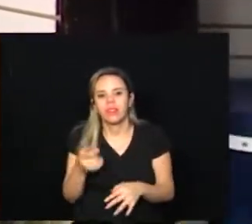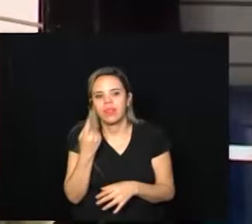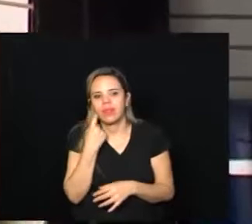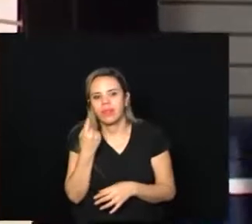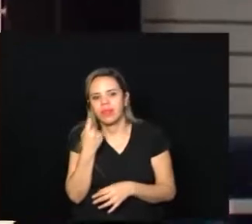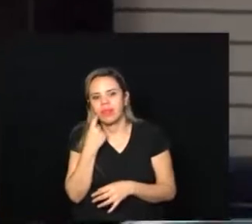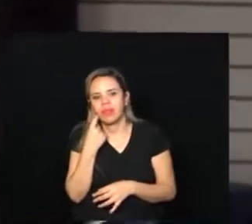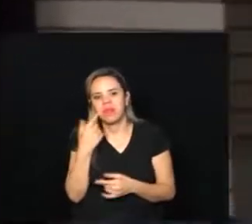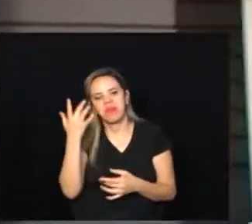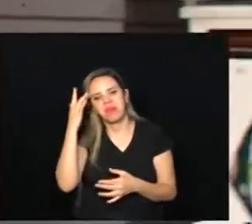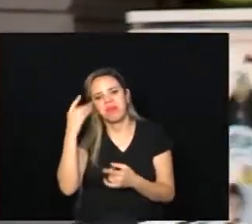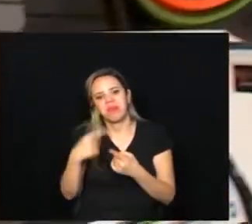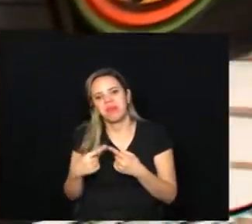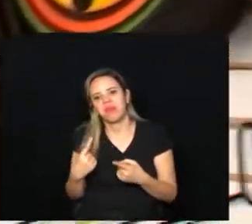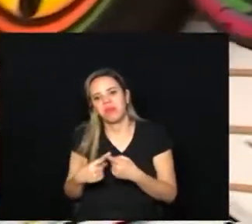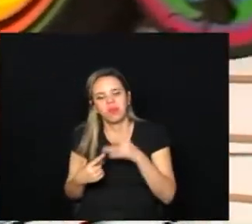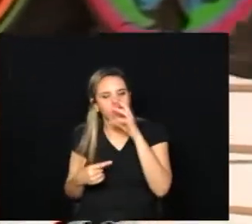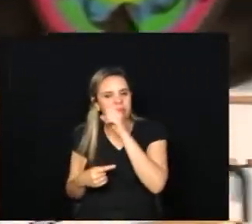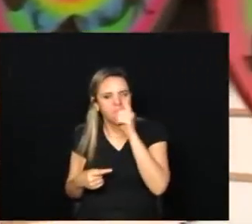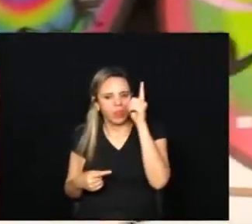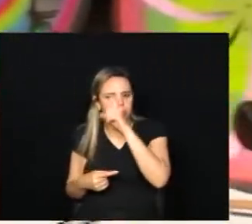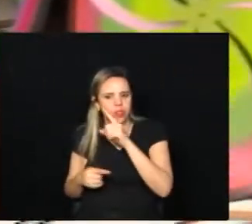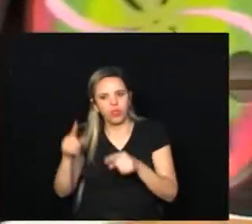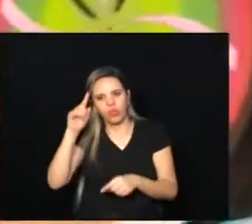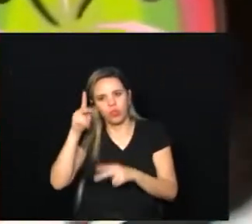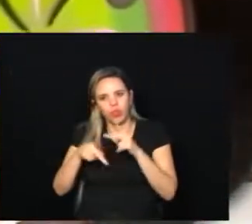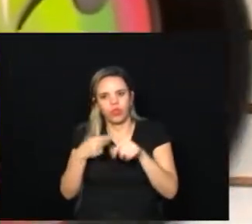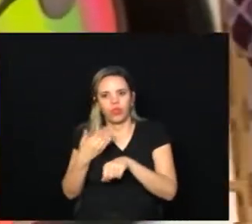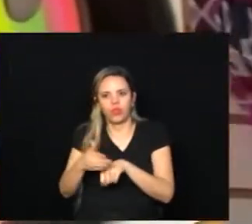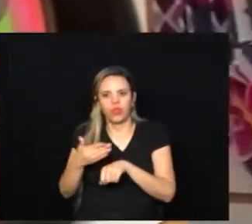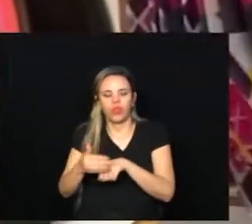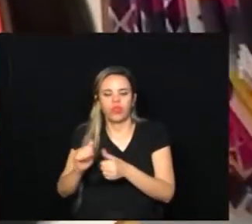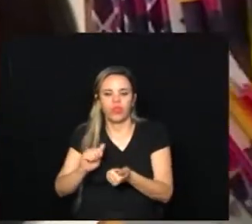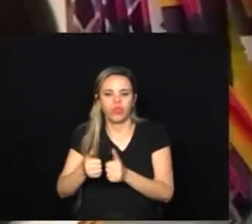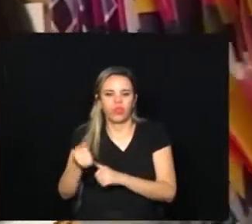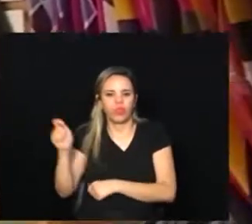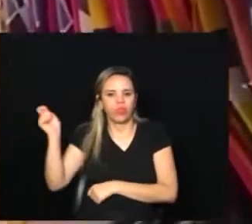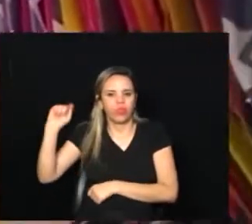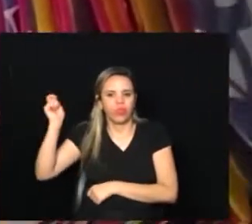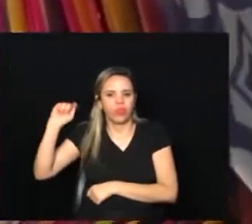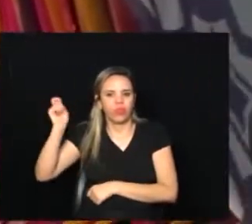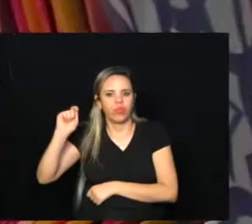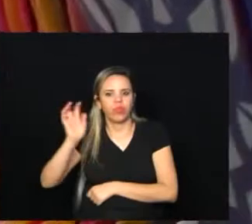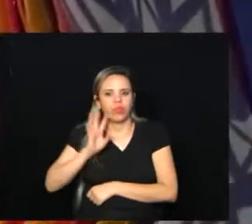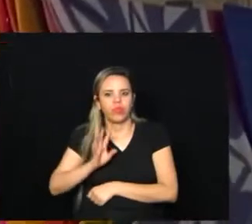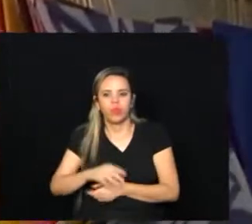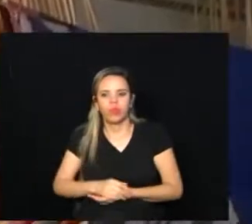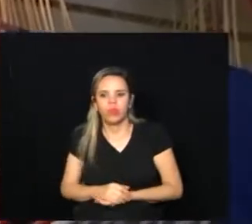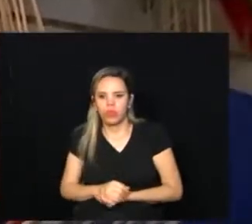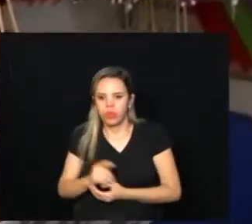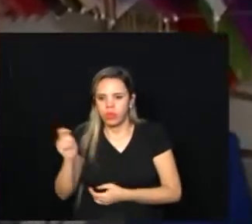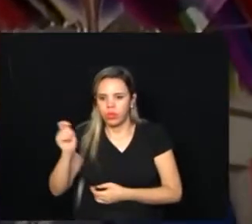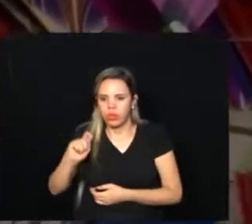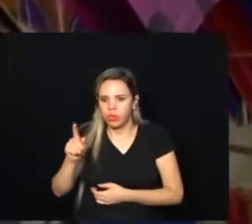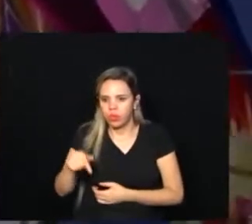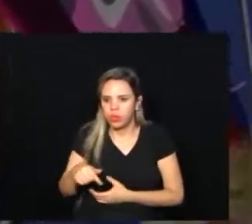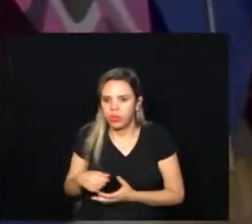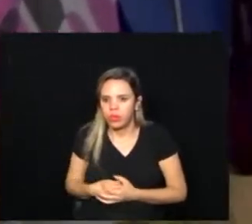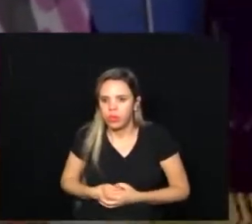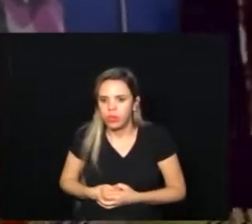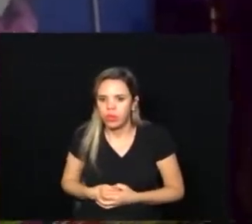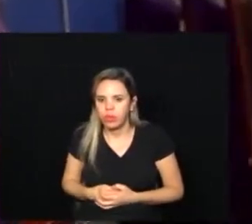Feliz. Não sei porquê, né, cara? Inclusive de sábado e domingo é os dias que o pessoal mais praticam esse esporte, né? Que pipa, beleza. Né, bom, caso, e pipa então